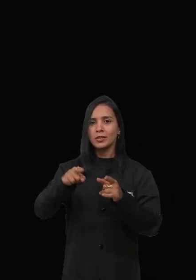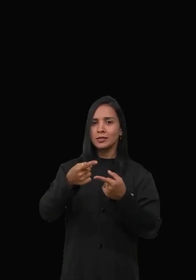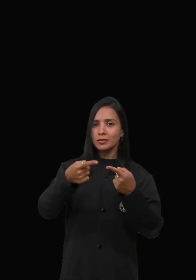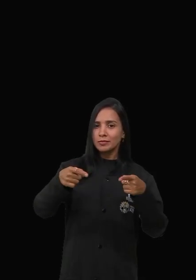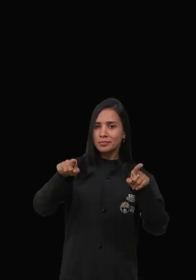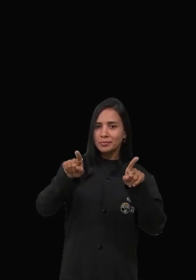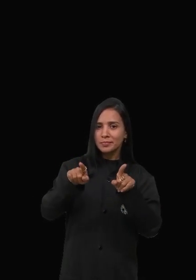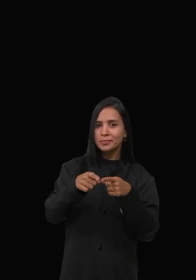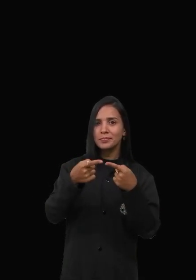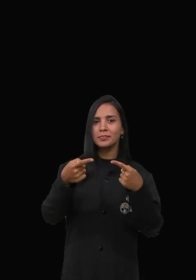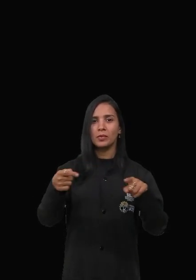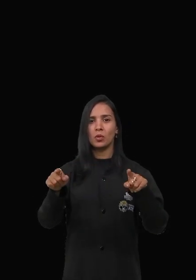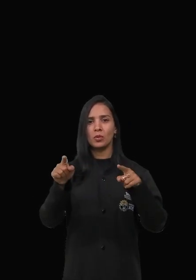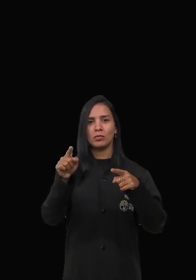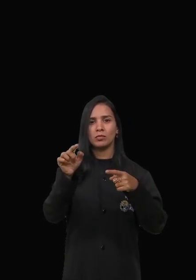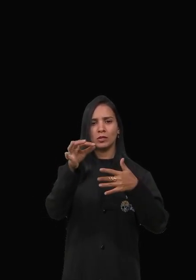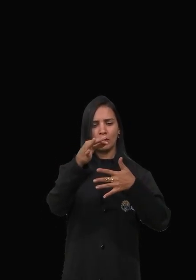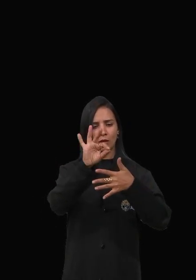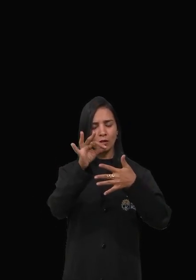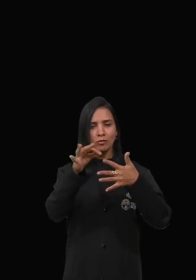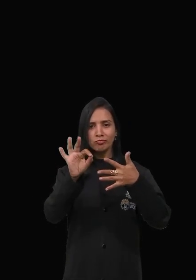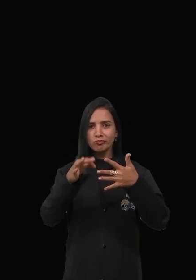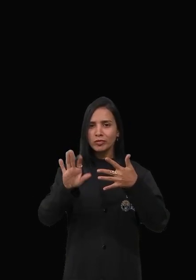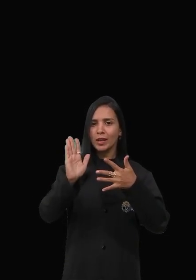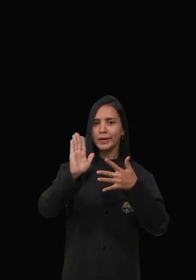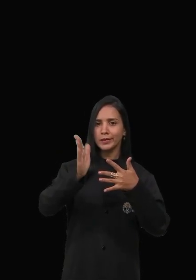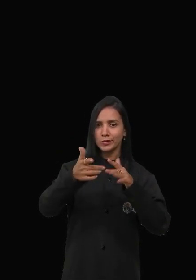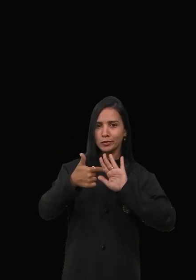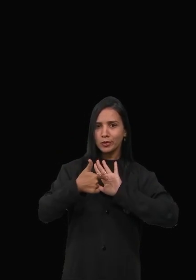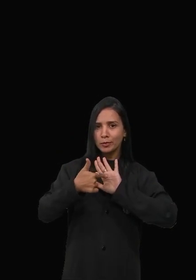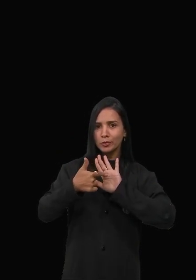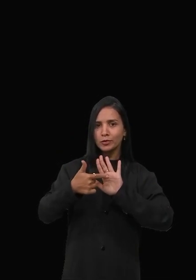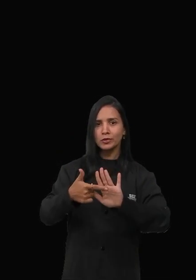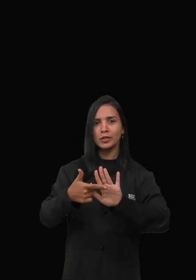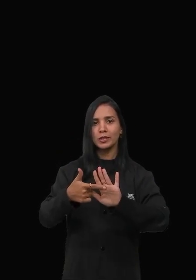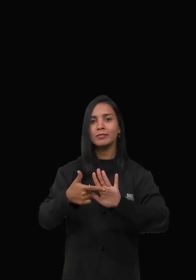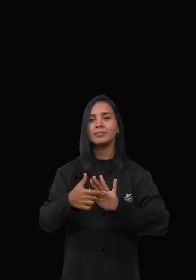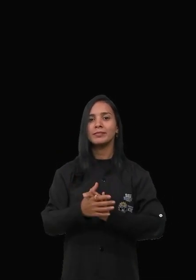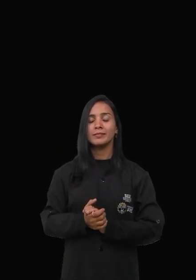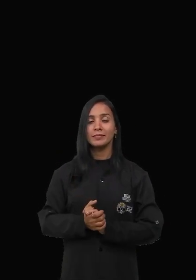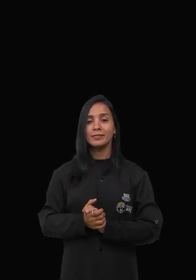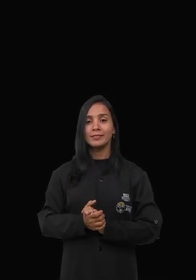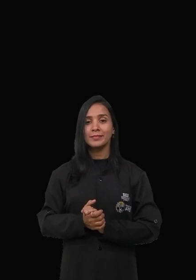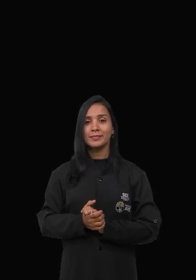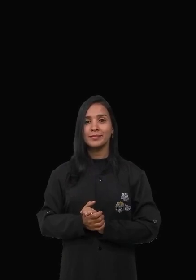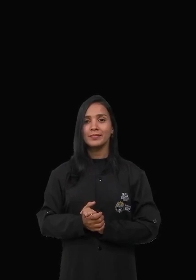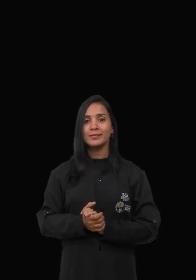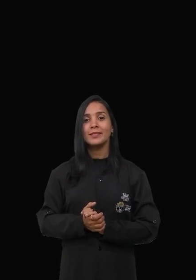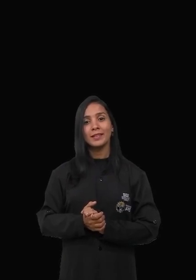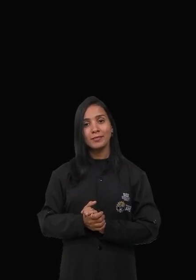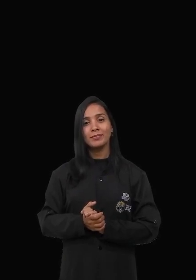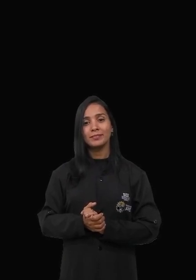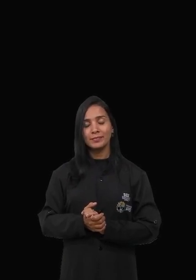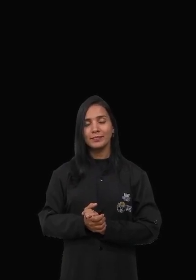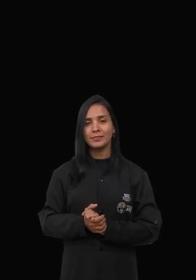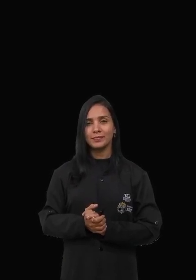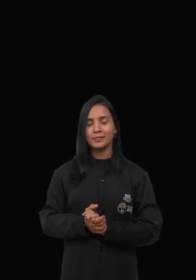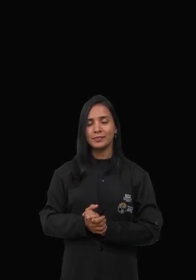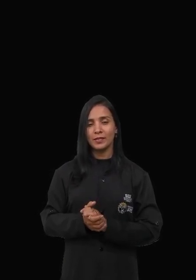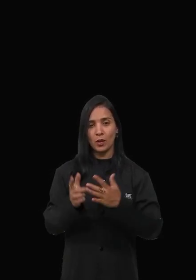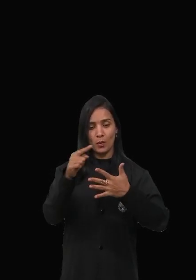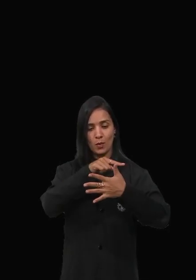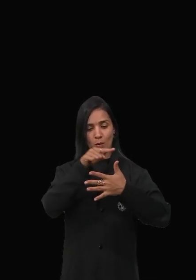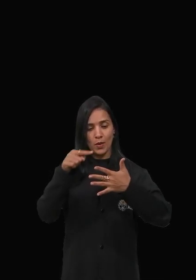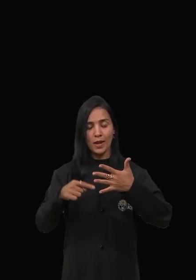Brasil, Cálice, O Bêbado e a Equilibrista e Amarelo, do rapper Emicida.